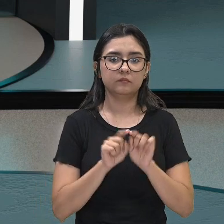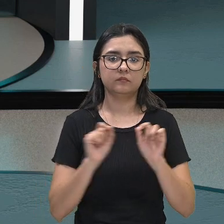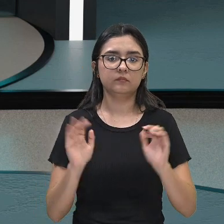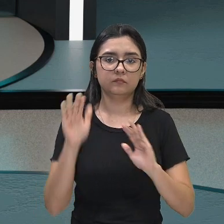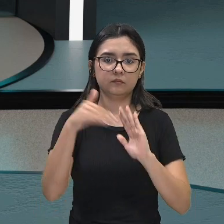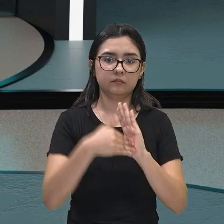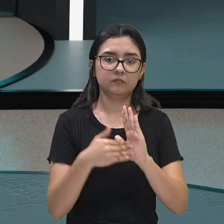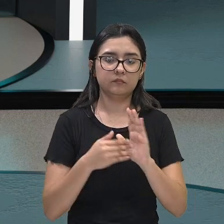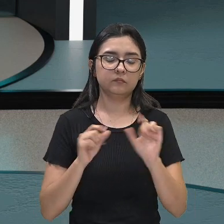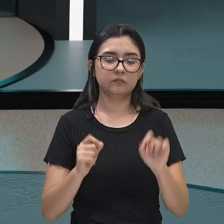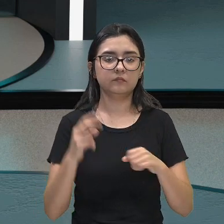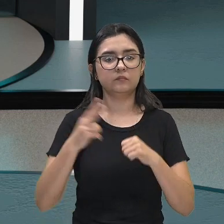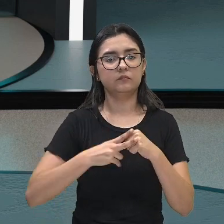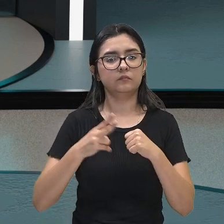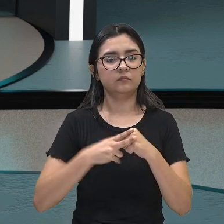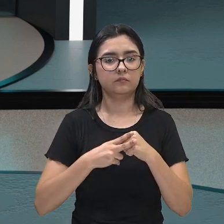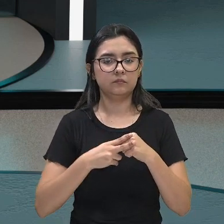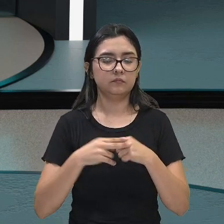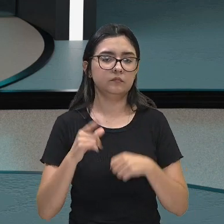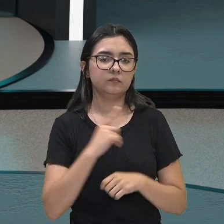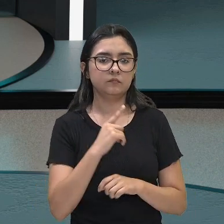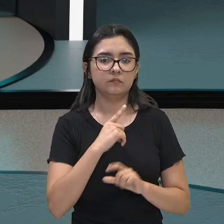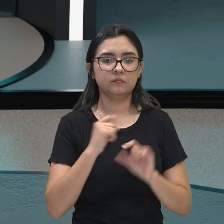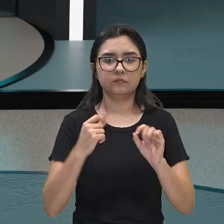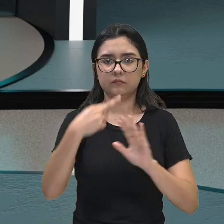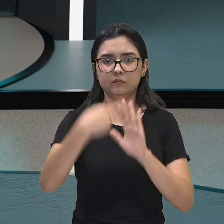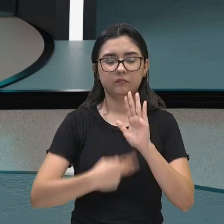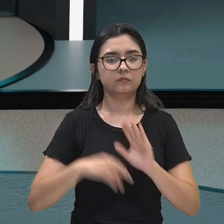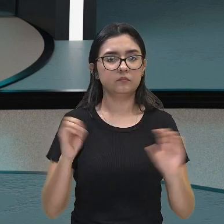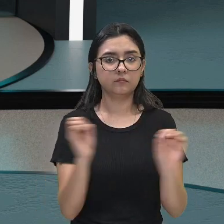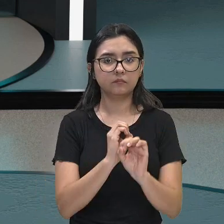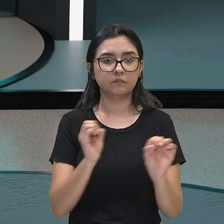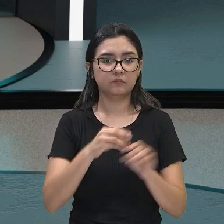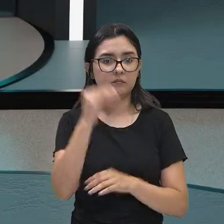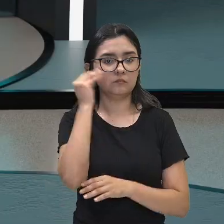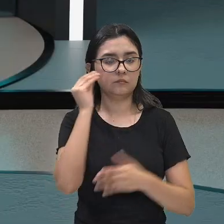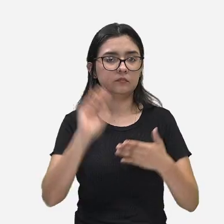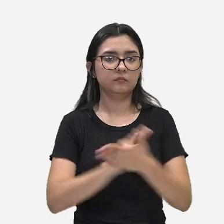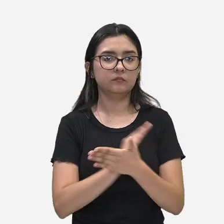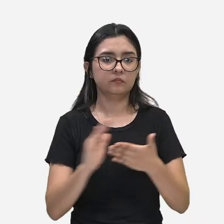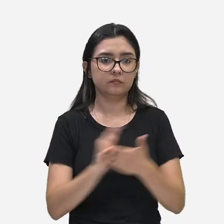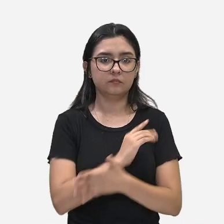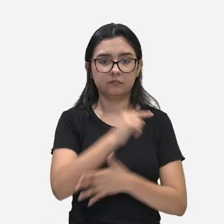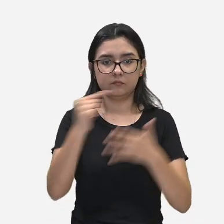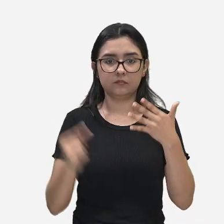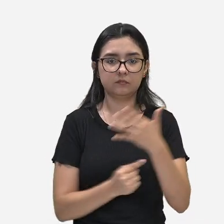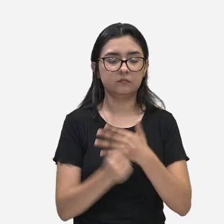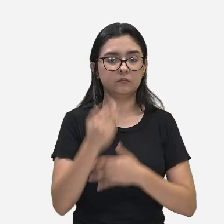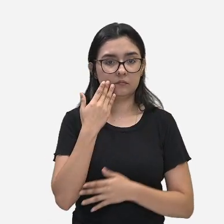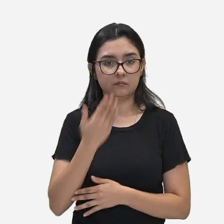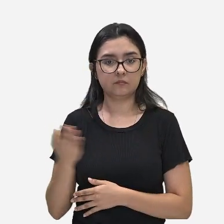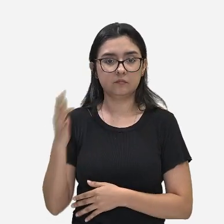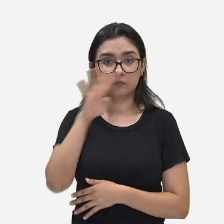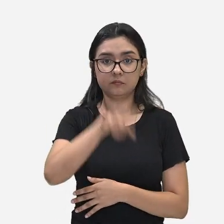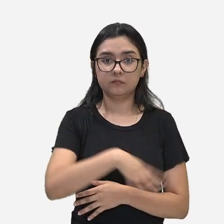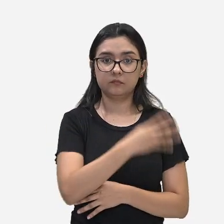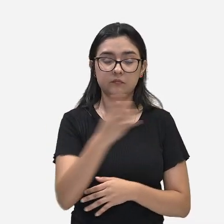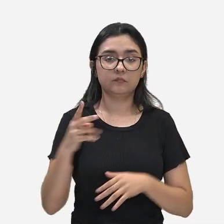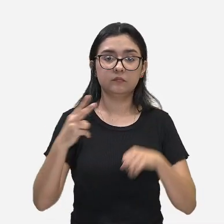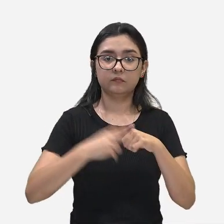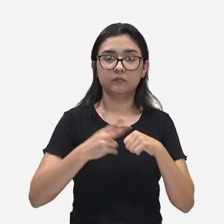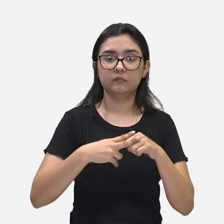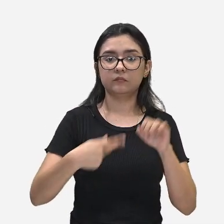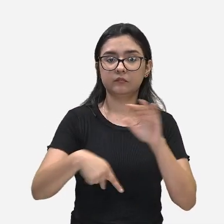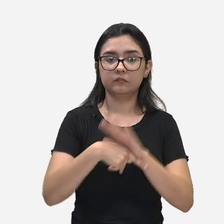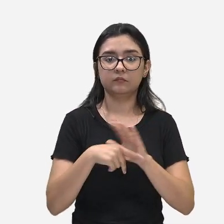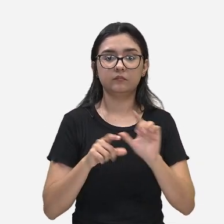verbos irregulares que não seguem nenhuma regra. Vamos ver quais são esses verbos. São os verbos dar,